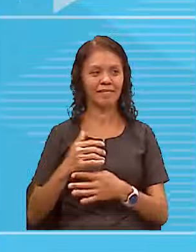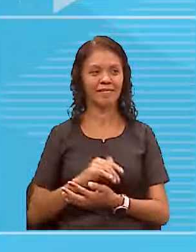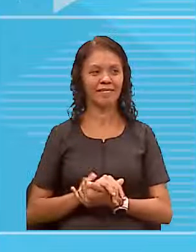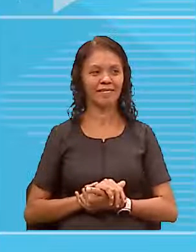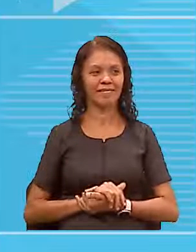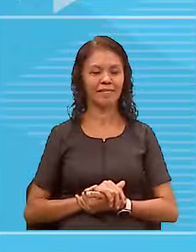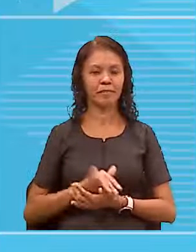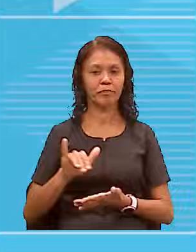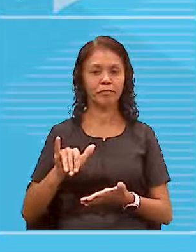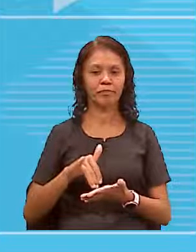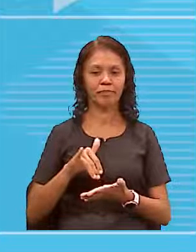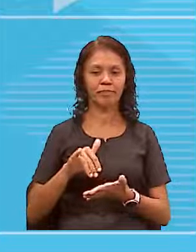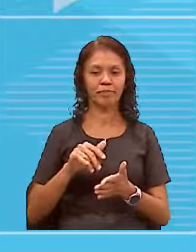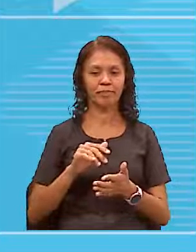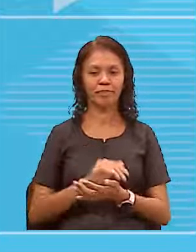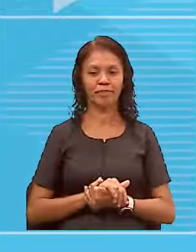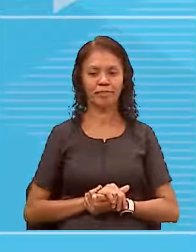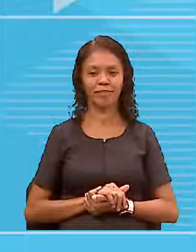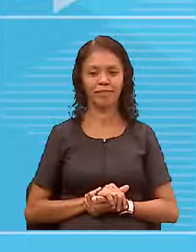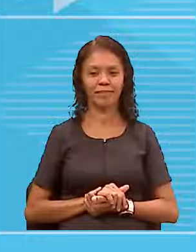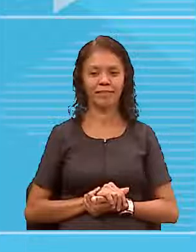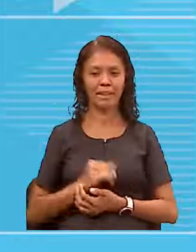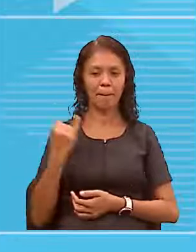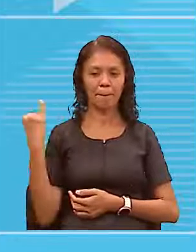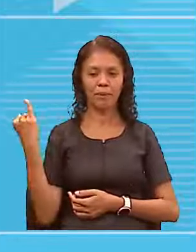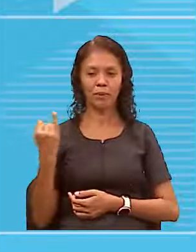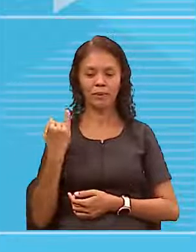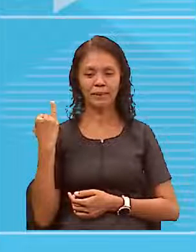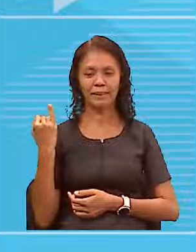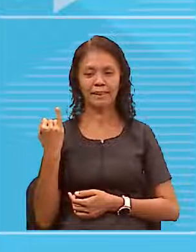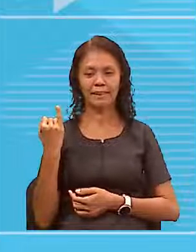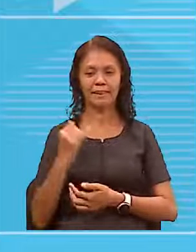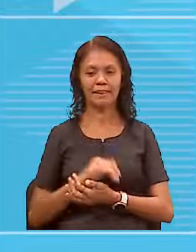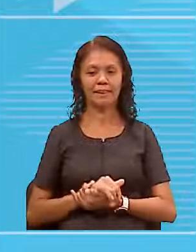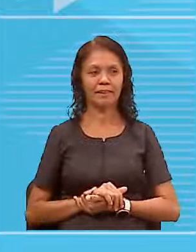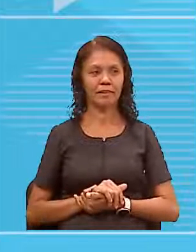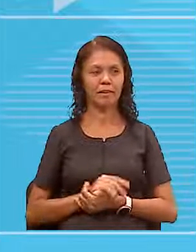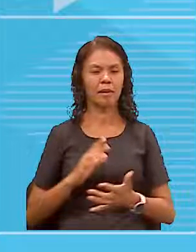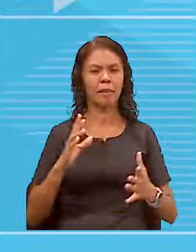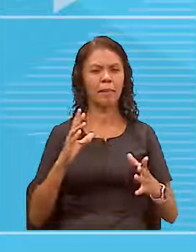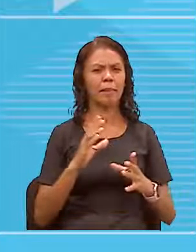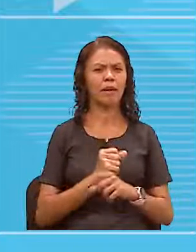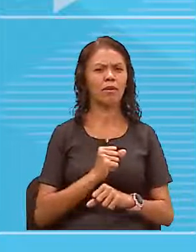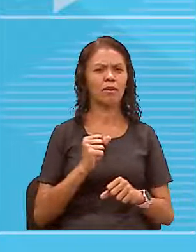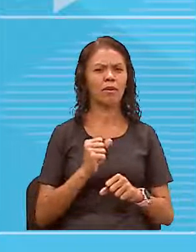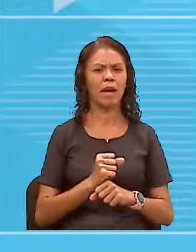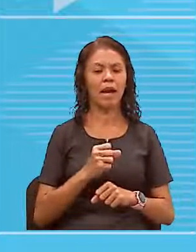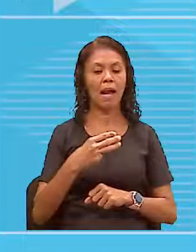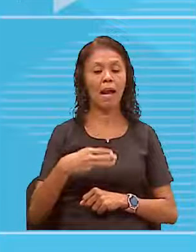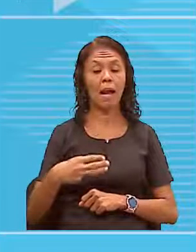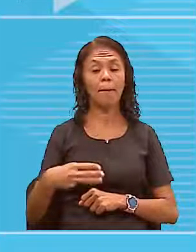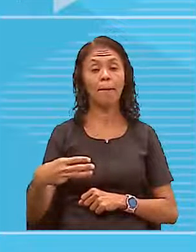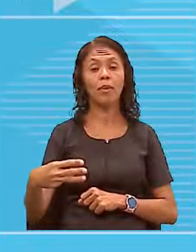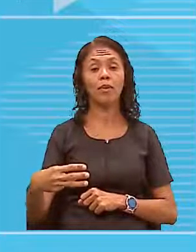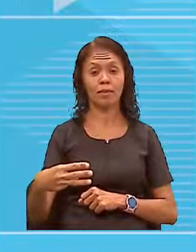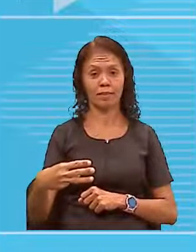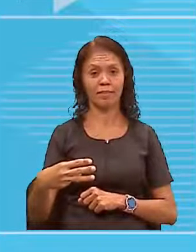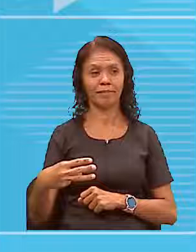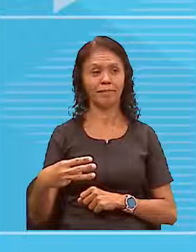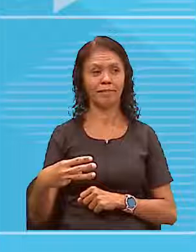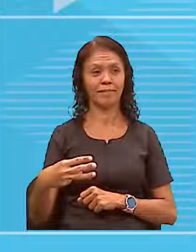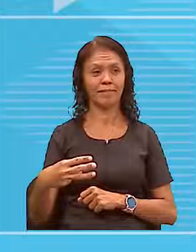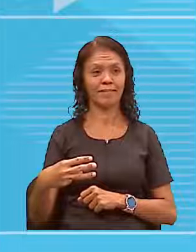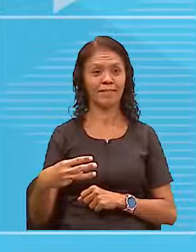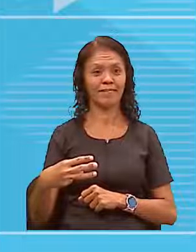uma outra questão que eu achei pertinente demais. Professor, e para calcular a moda e